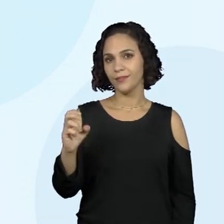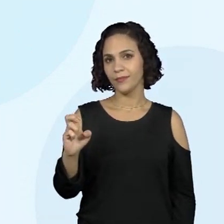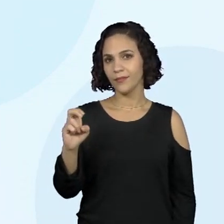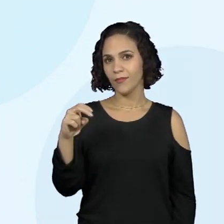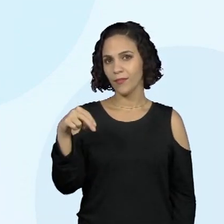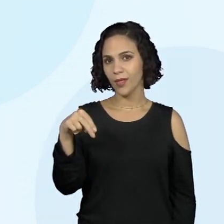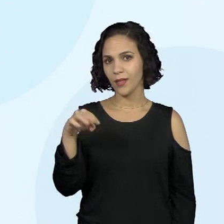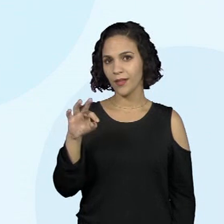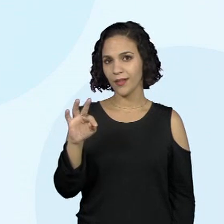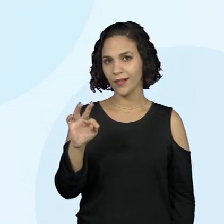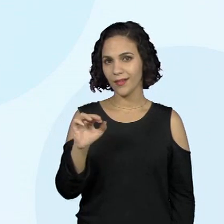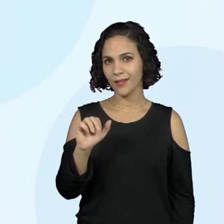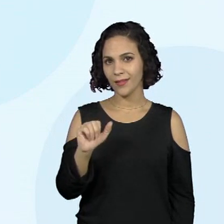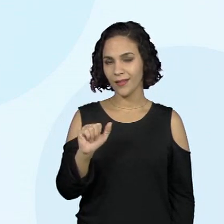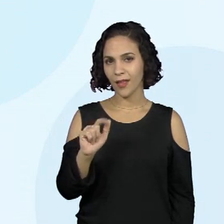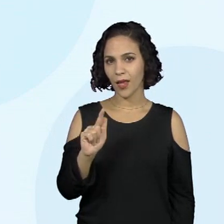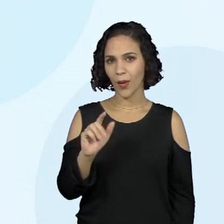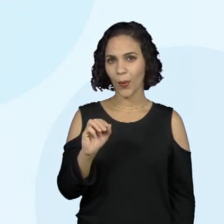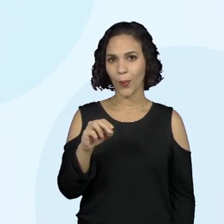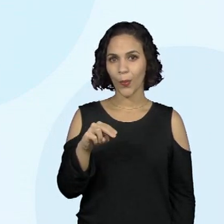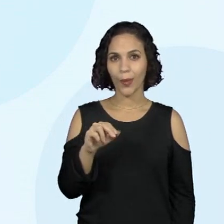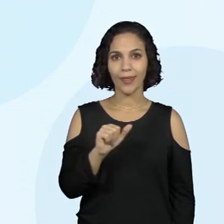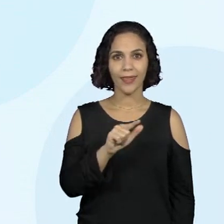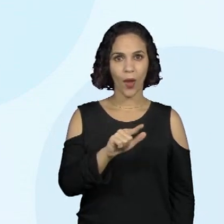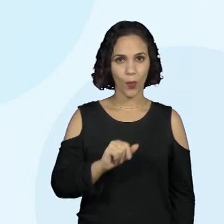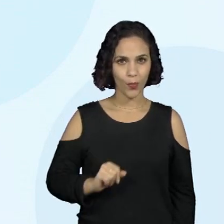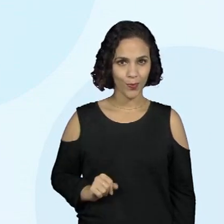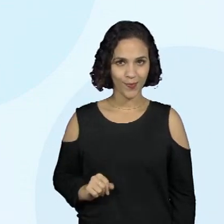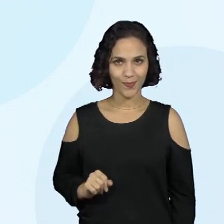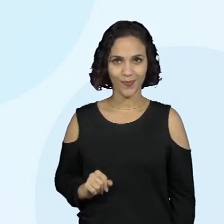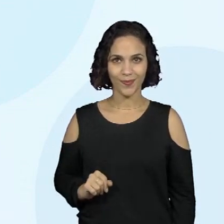pentagonal. Correto?